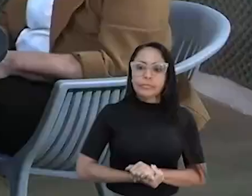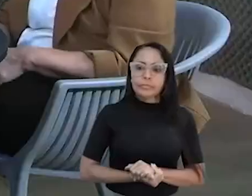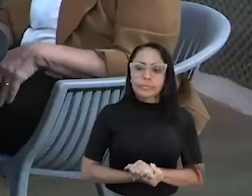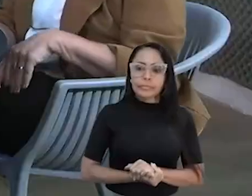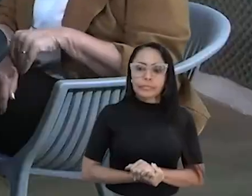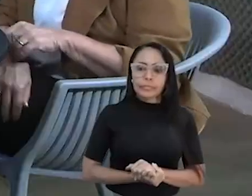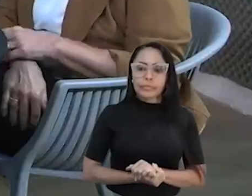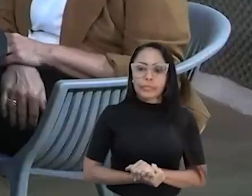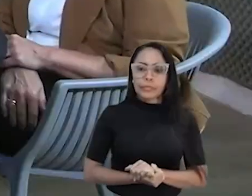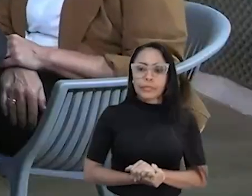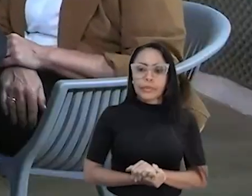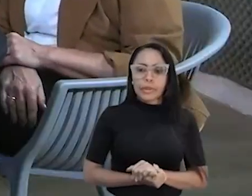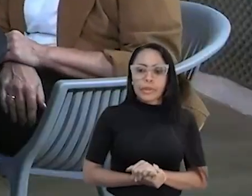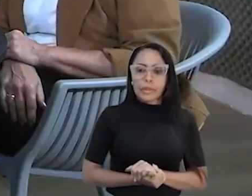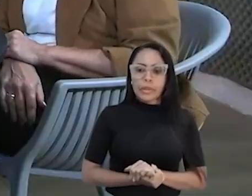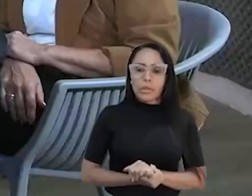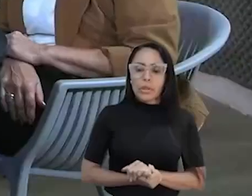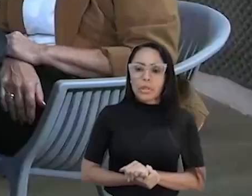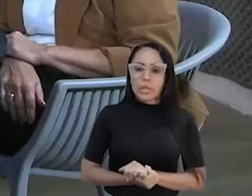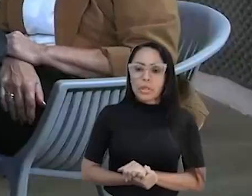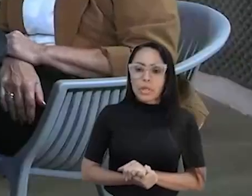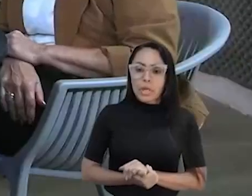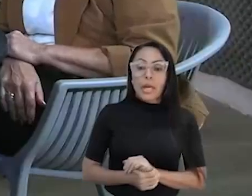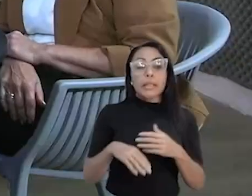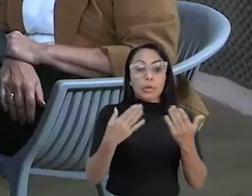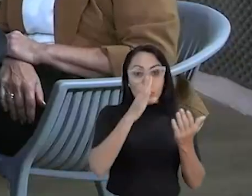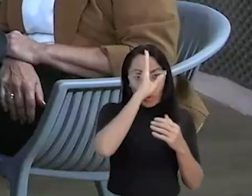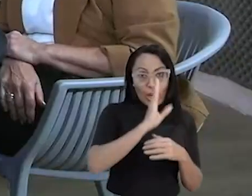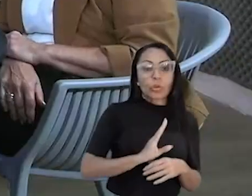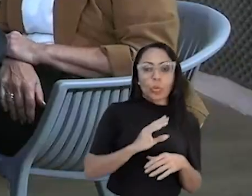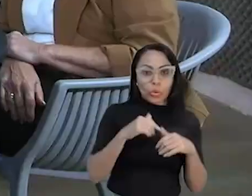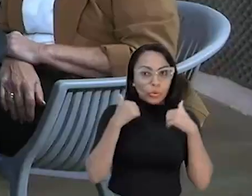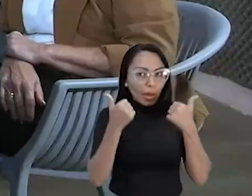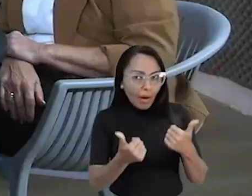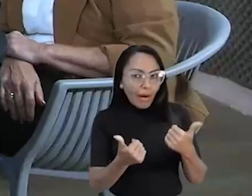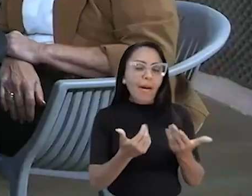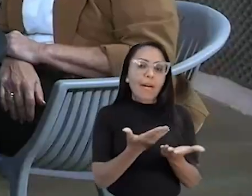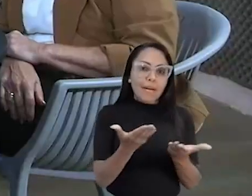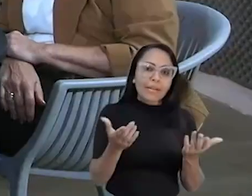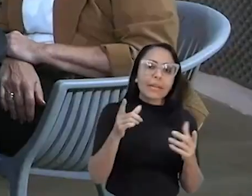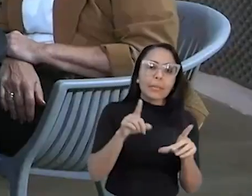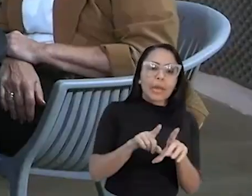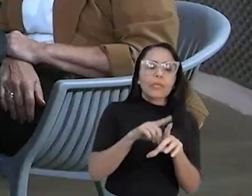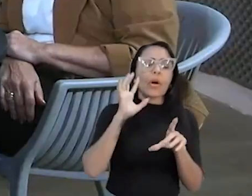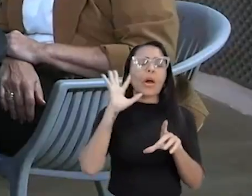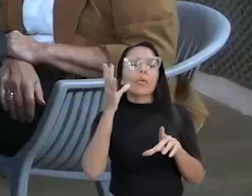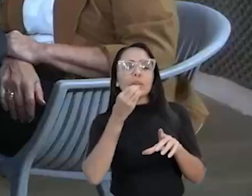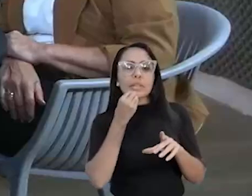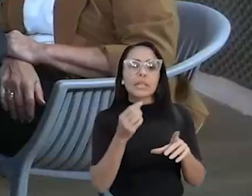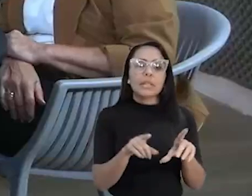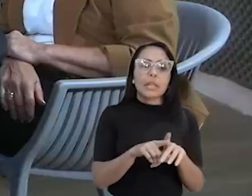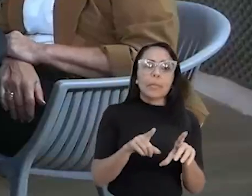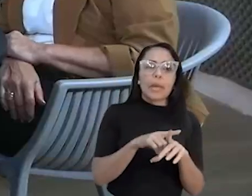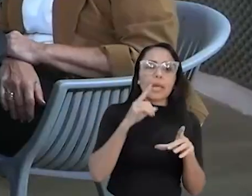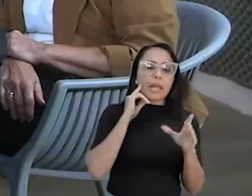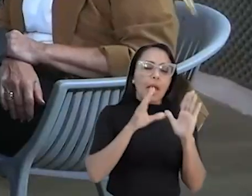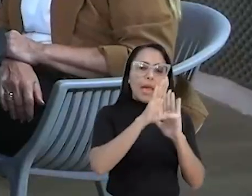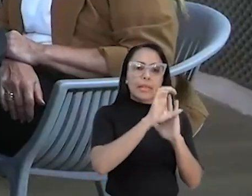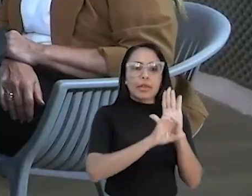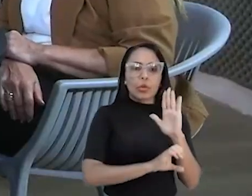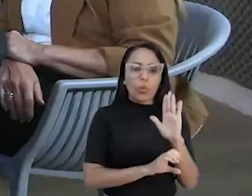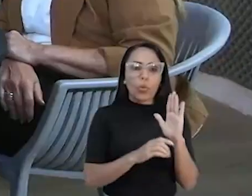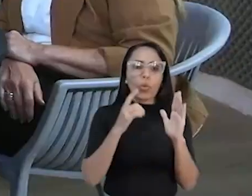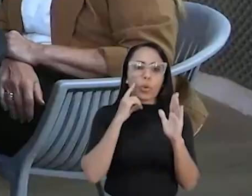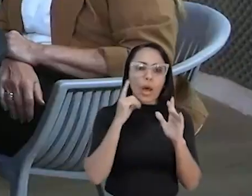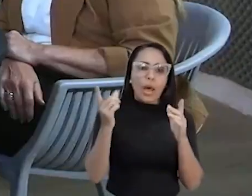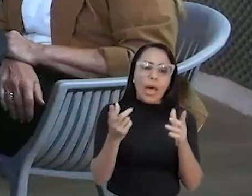espaços estão no térreo e ainda estão disponíveis. E são gratuitos, né? Esse espaço exatamente. aqui, que é da editora, né? Ele